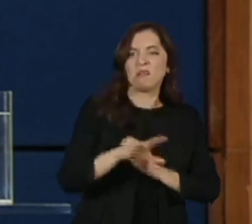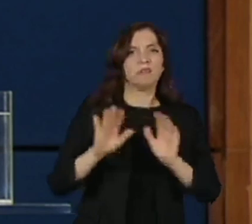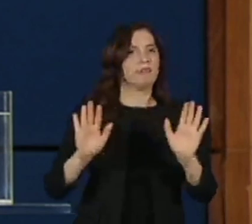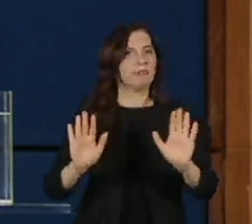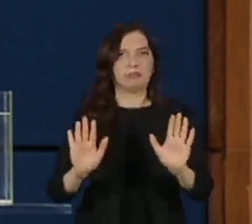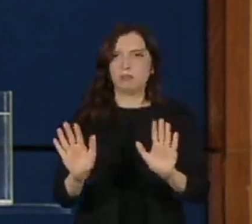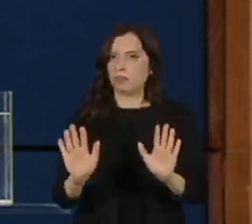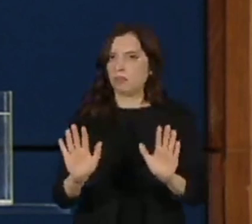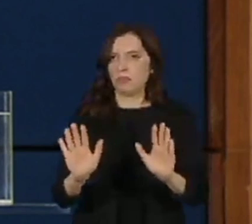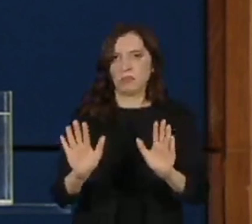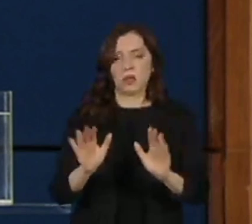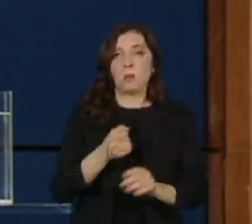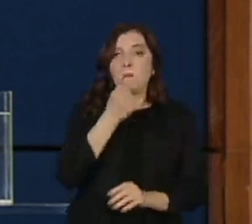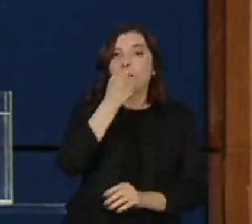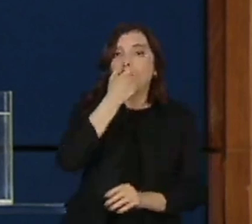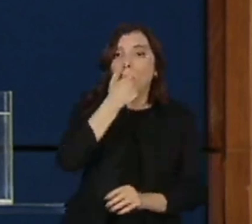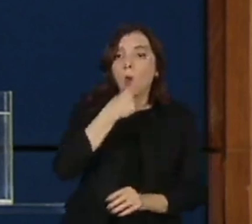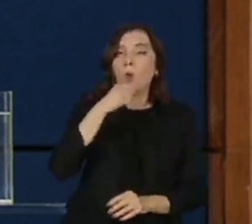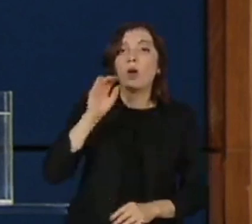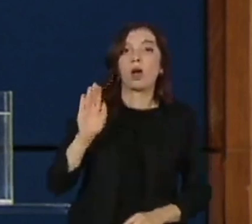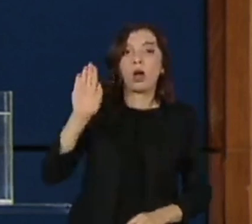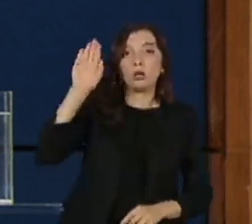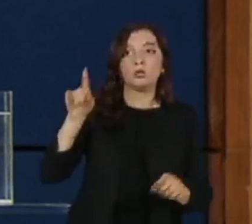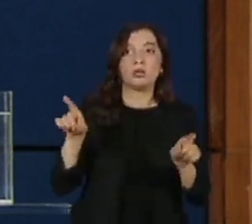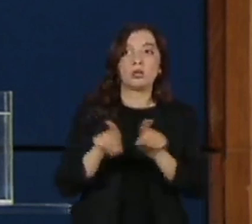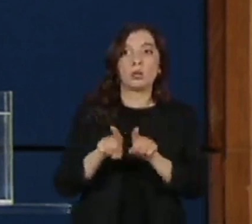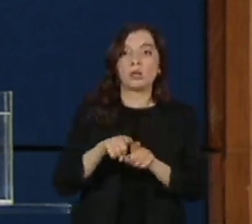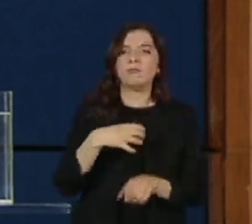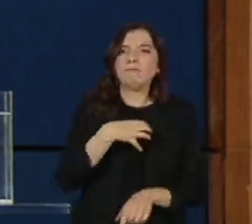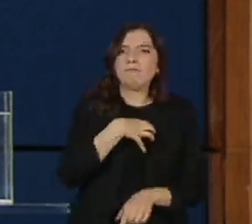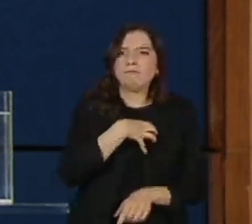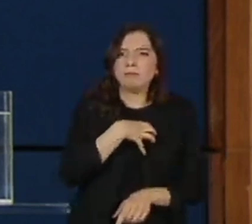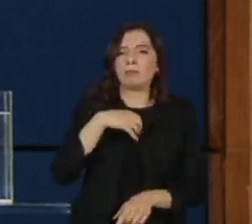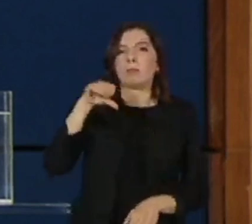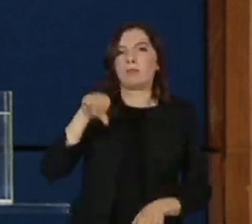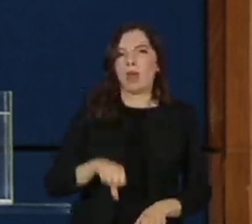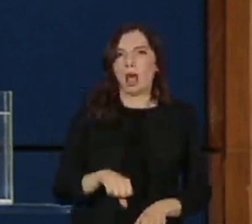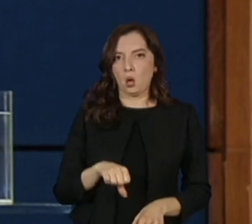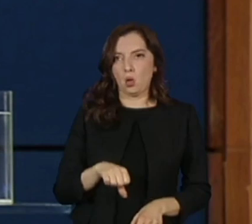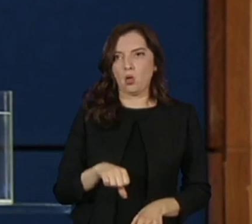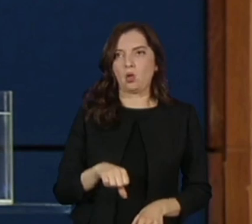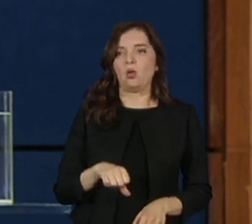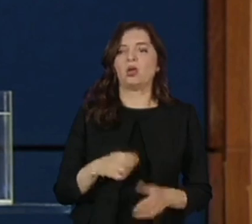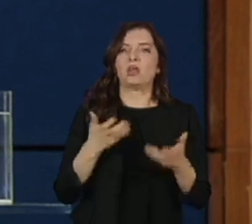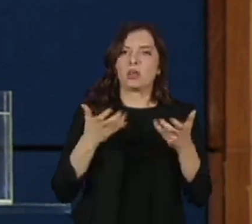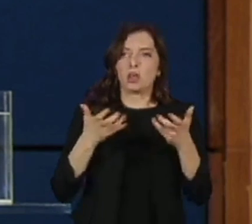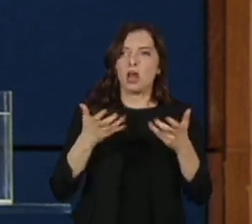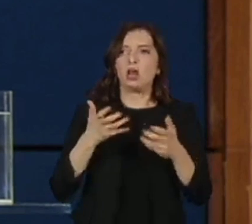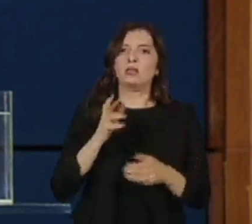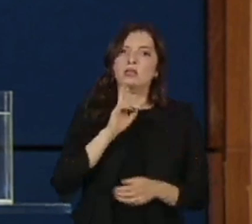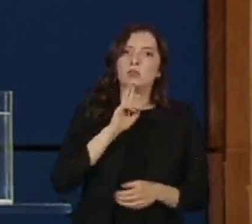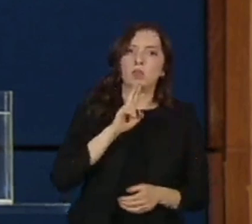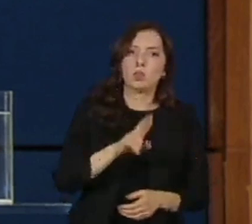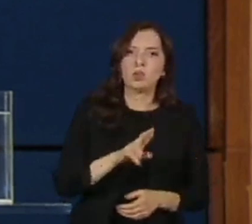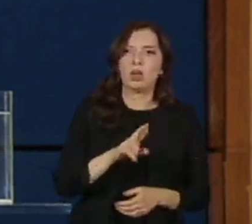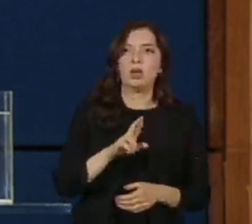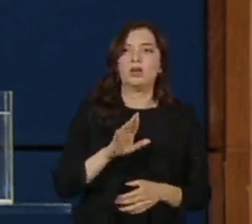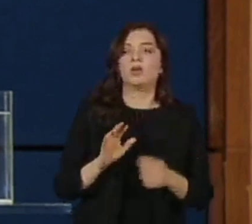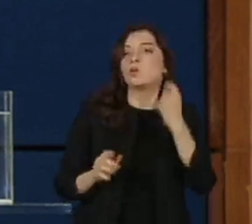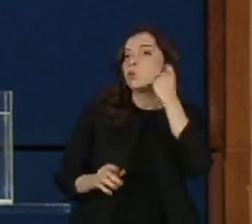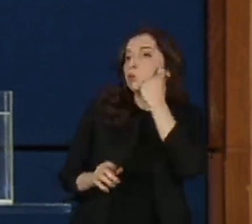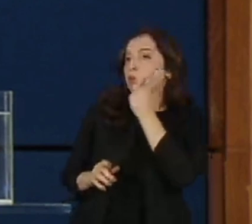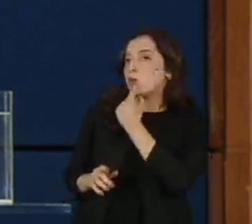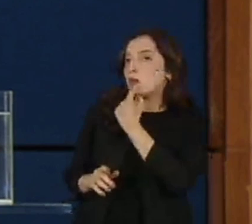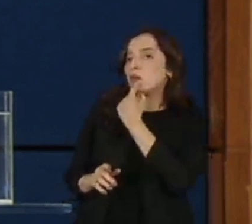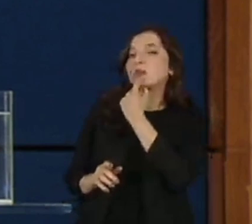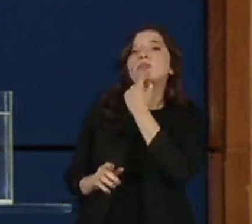anterior na última palavra eh eh no direito de resposta do prefeito Nunes eh ele